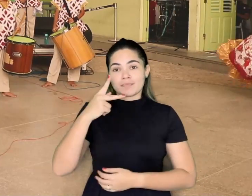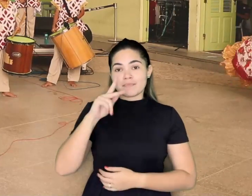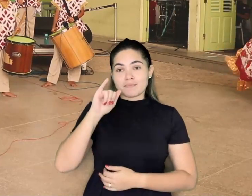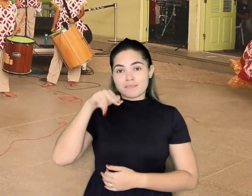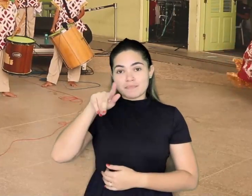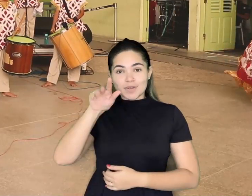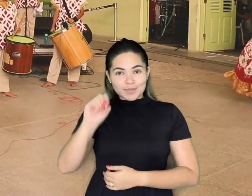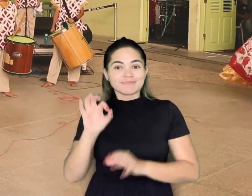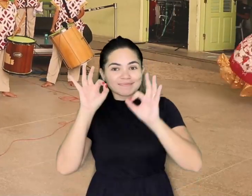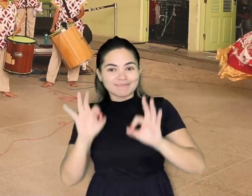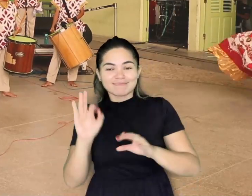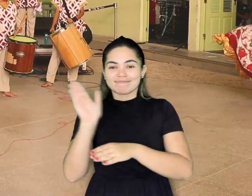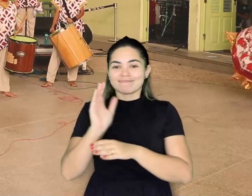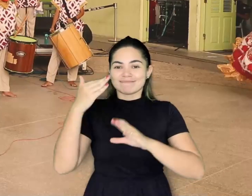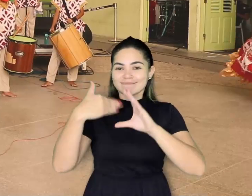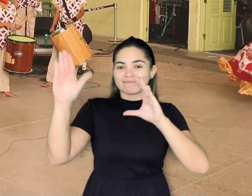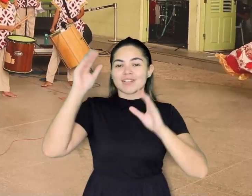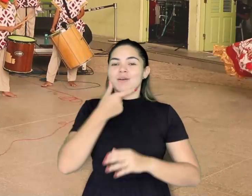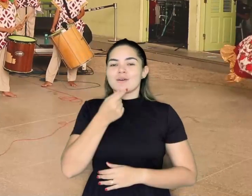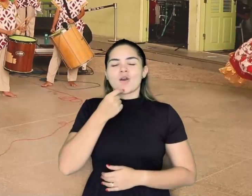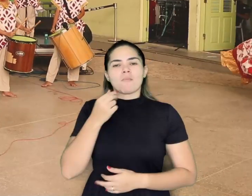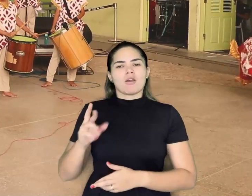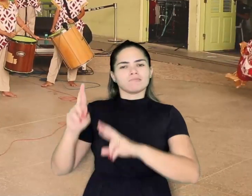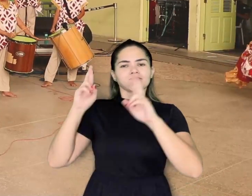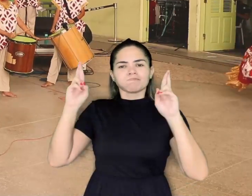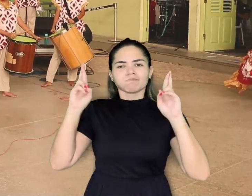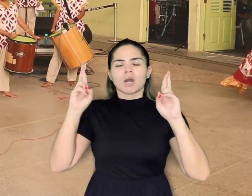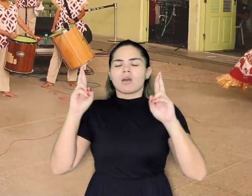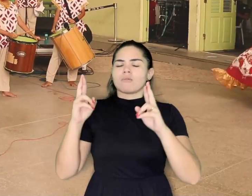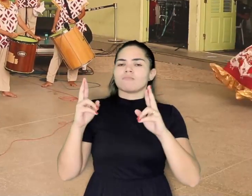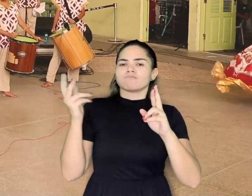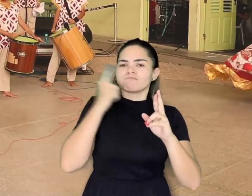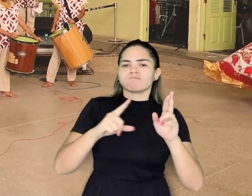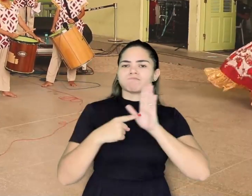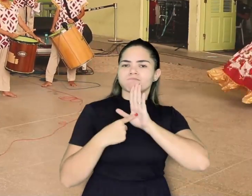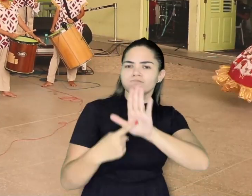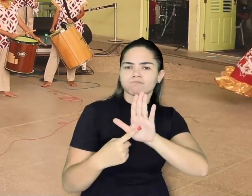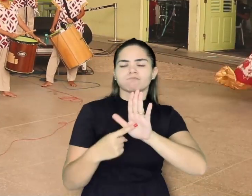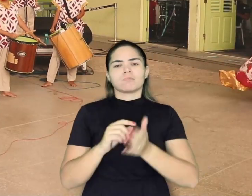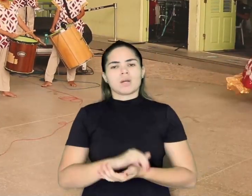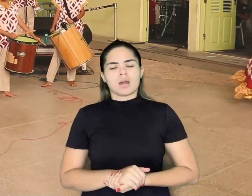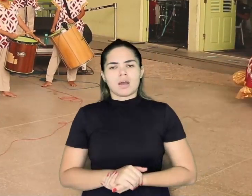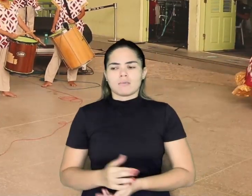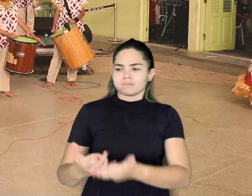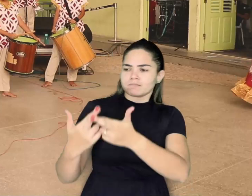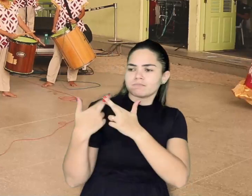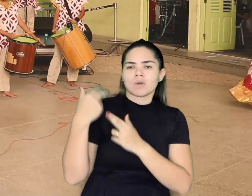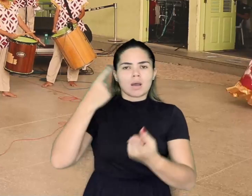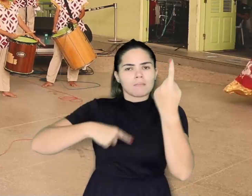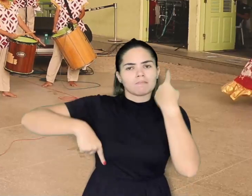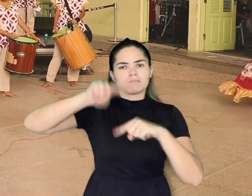do Pingo, né? Então, ele que fez essa caminhada existir, que a gente está aqui hoje, então, né, deu